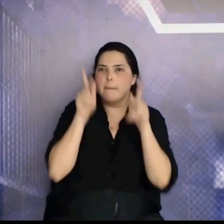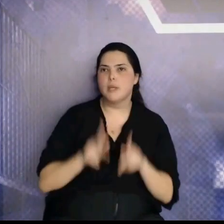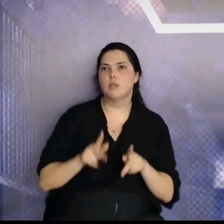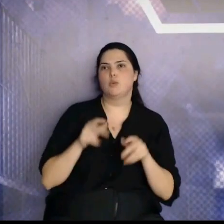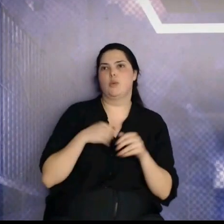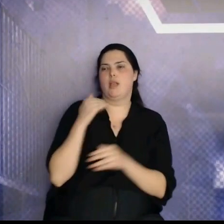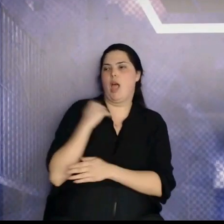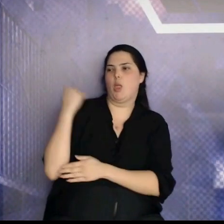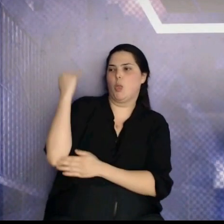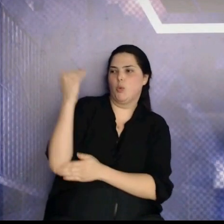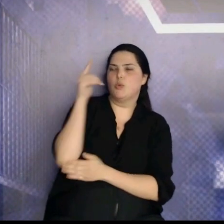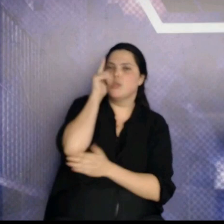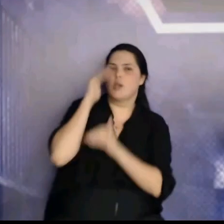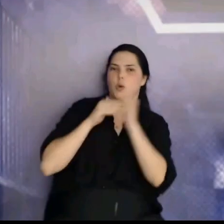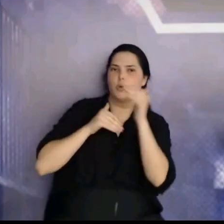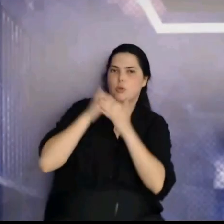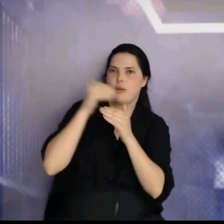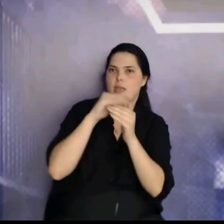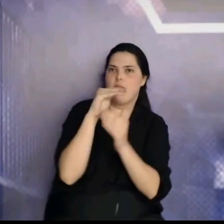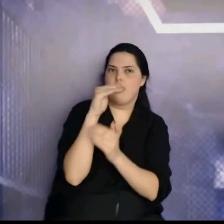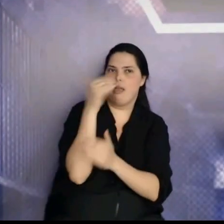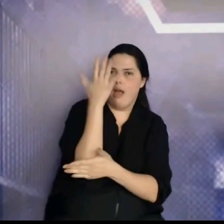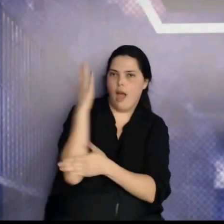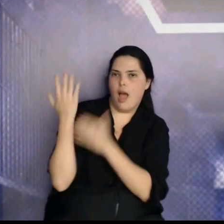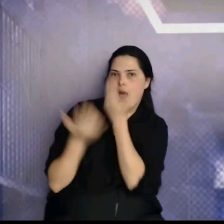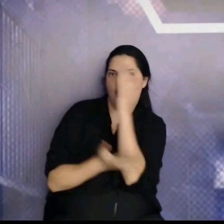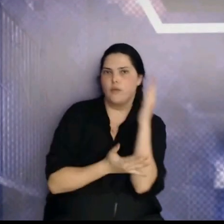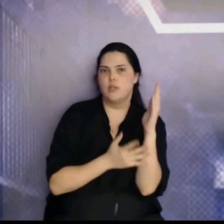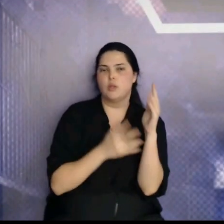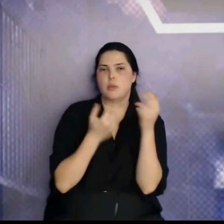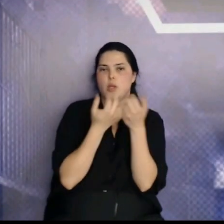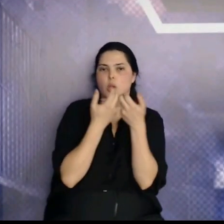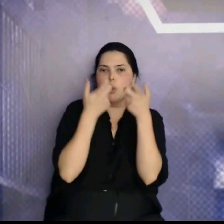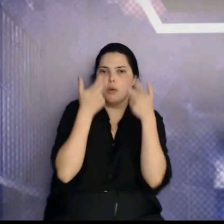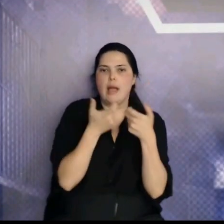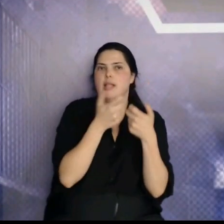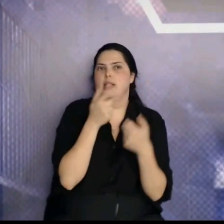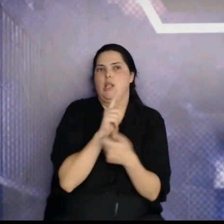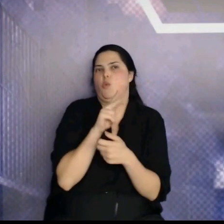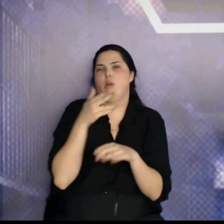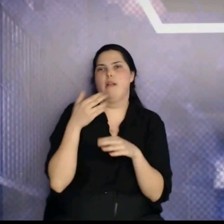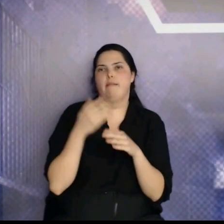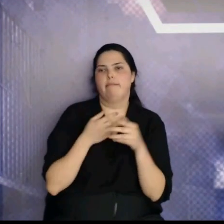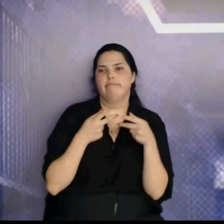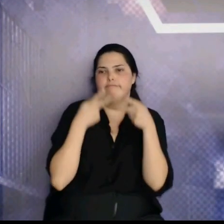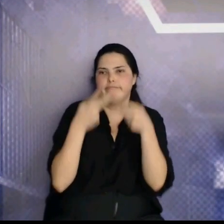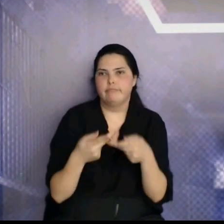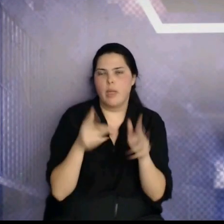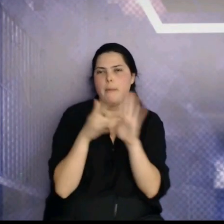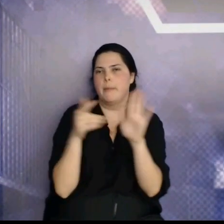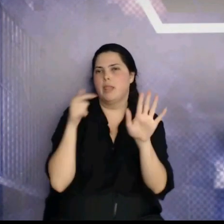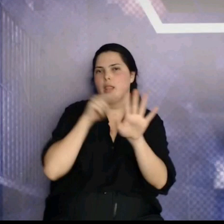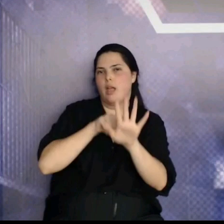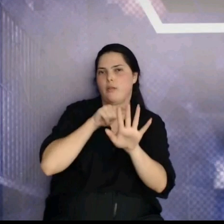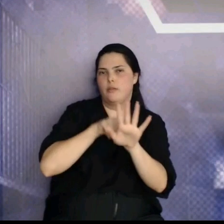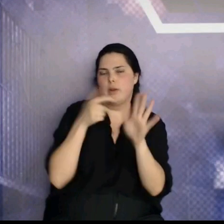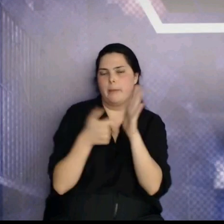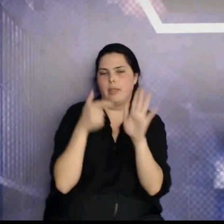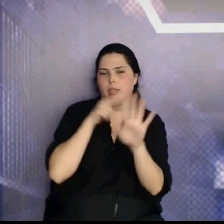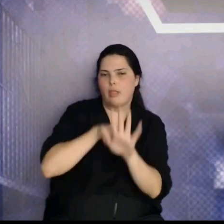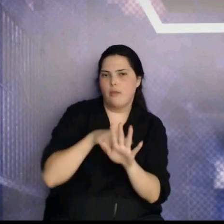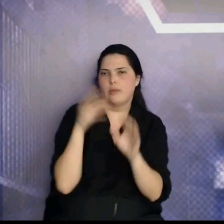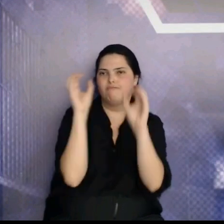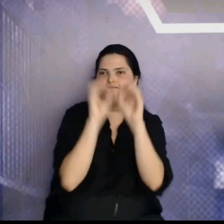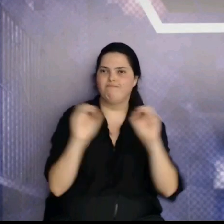adultos constroem árvores sob a sombra que eles nunca sentarão. Perfeito, ótima frase. Ótima